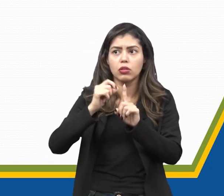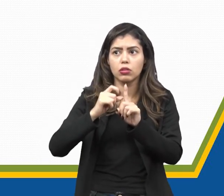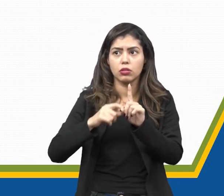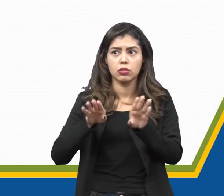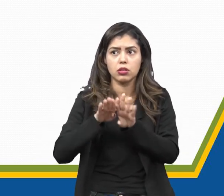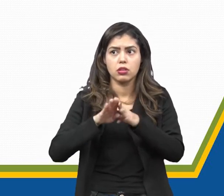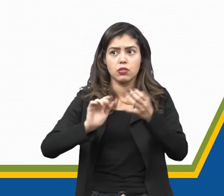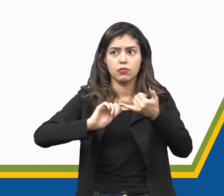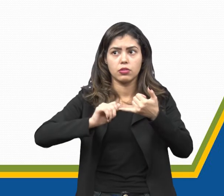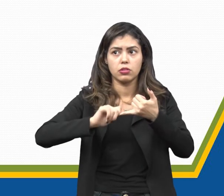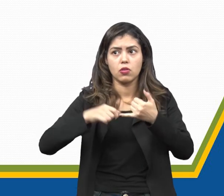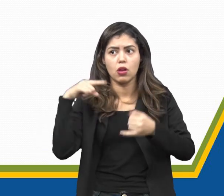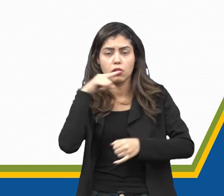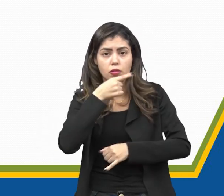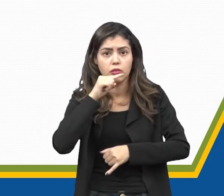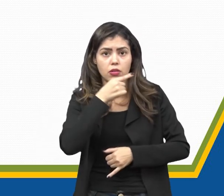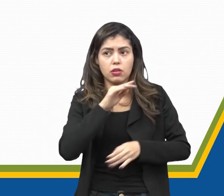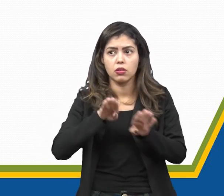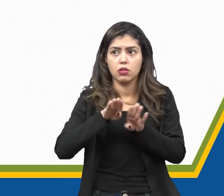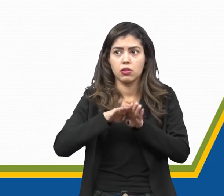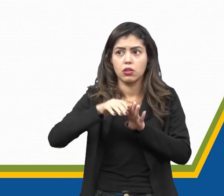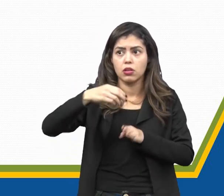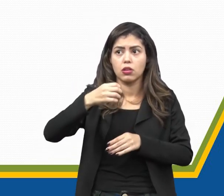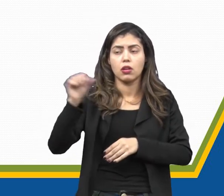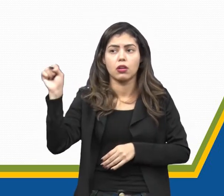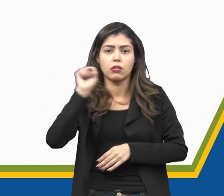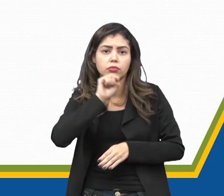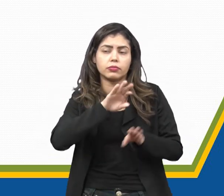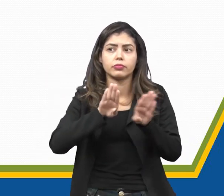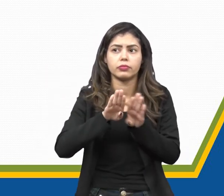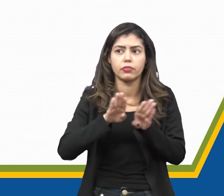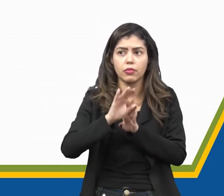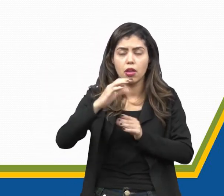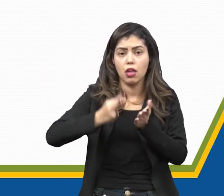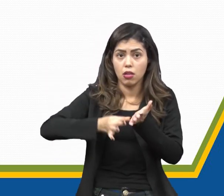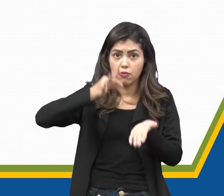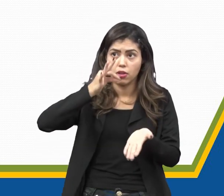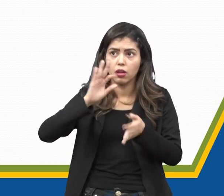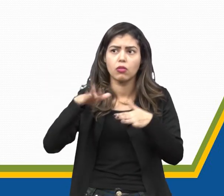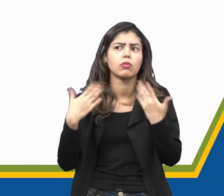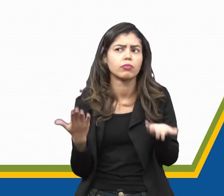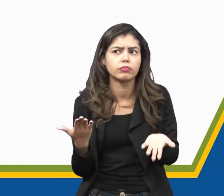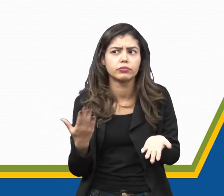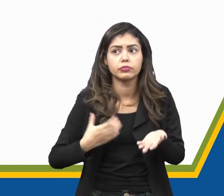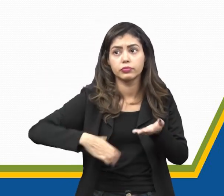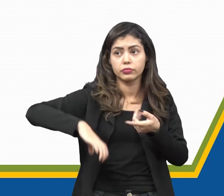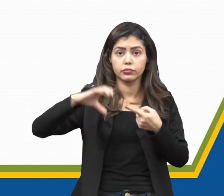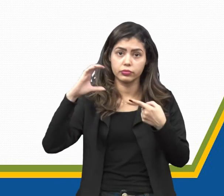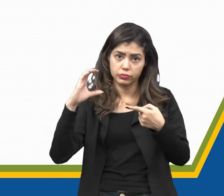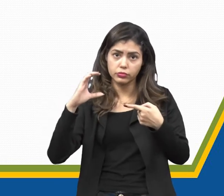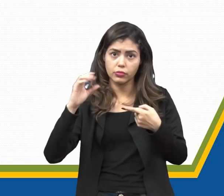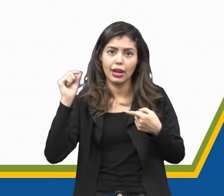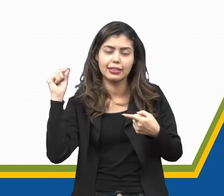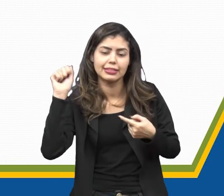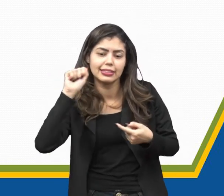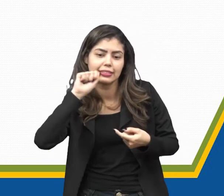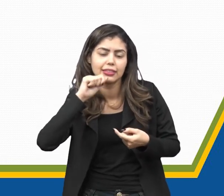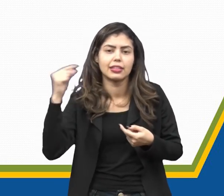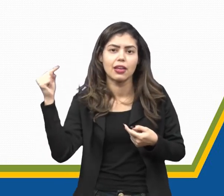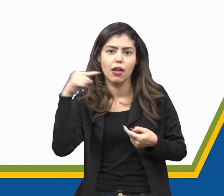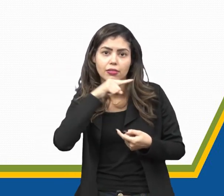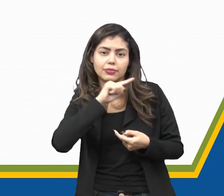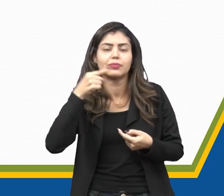cana-de-açúcar; D, do milho; letra E, do café; letra C, tá? Da cana-de-açúcar, eu já tinha falado isso para